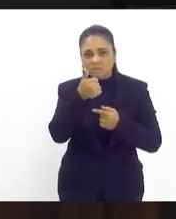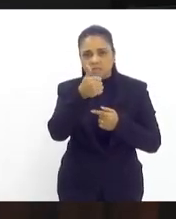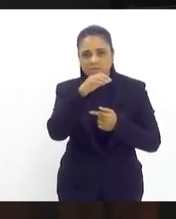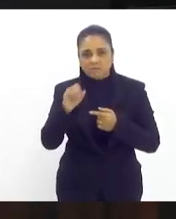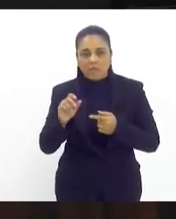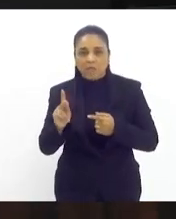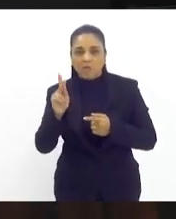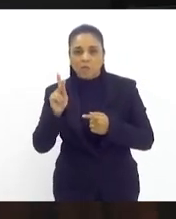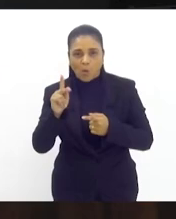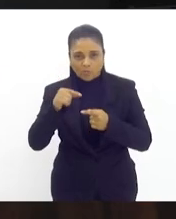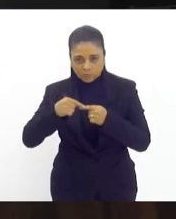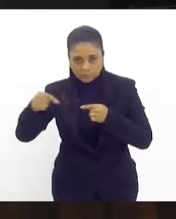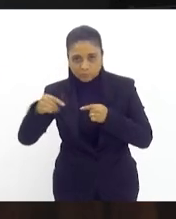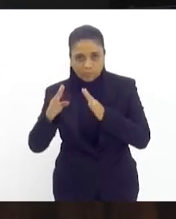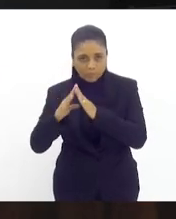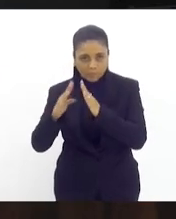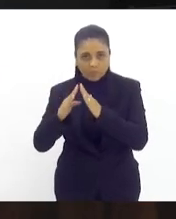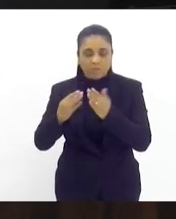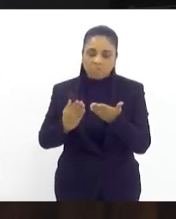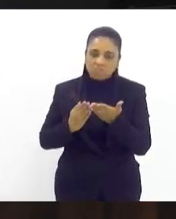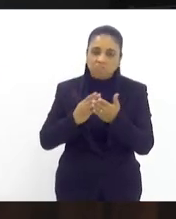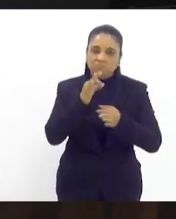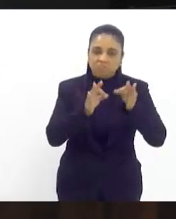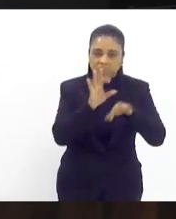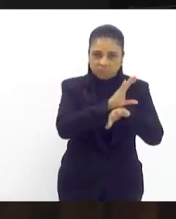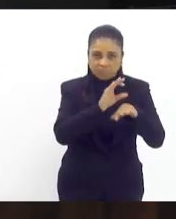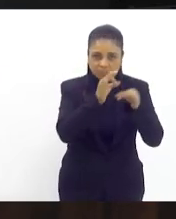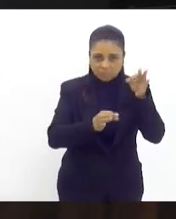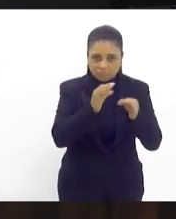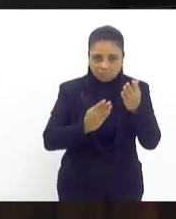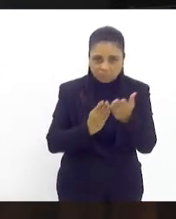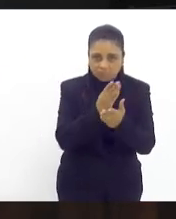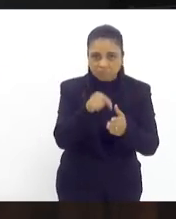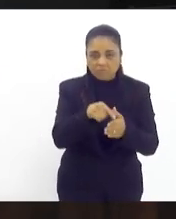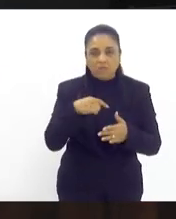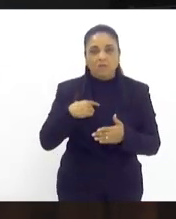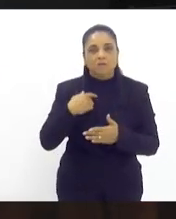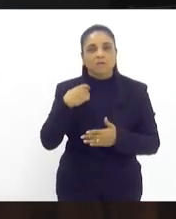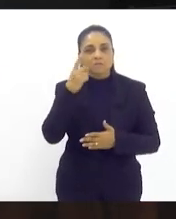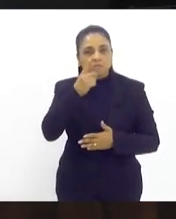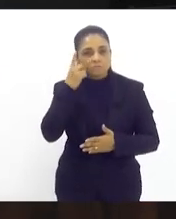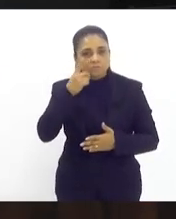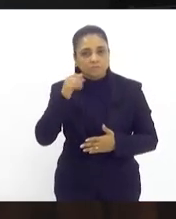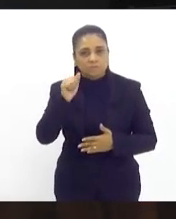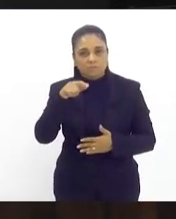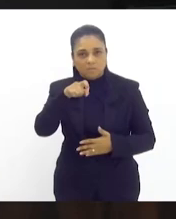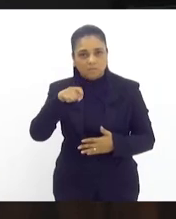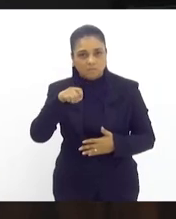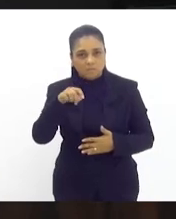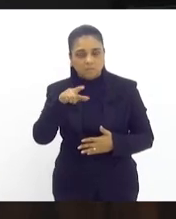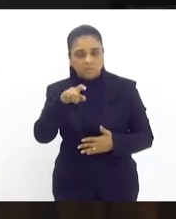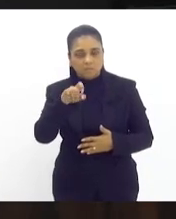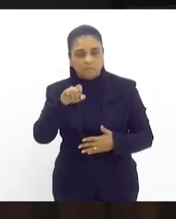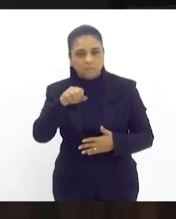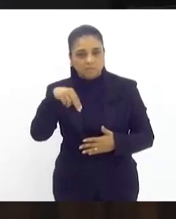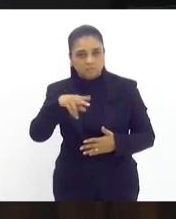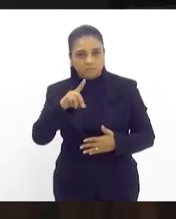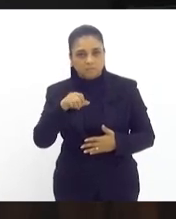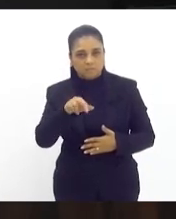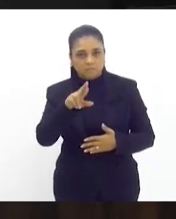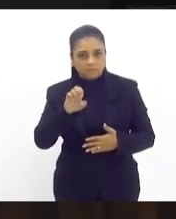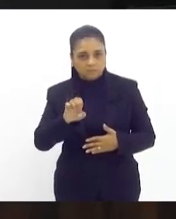parecida comissão indicação Legislativa favorável relatou Deputado Alexandre crisnopolis em discussão não havendo o que queira